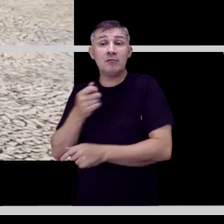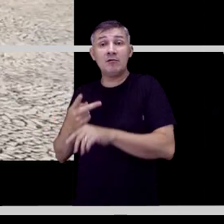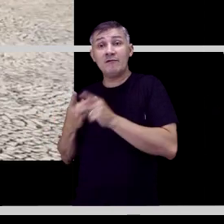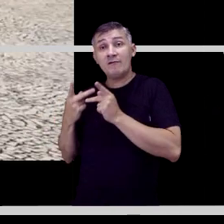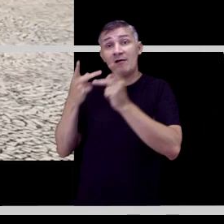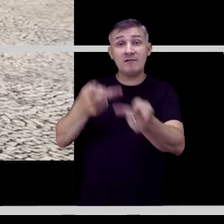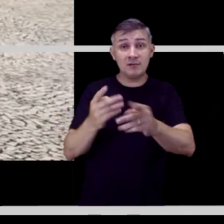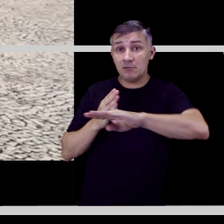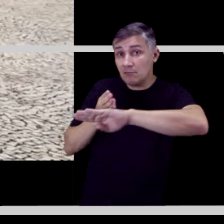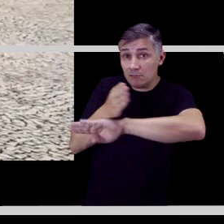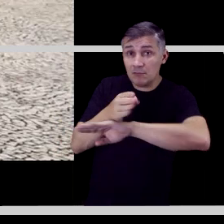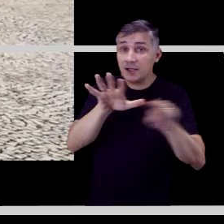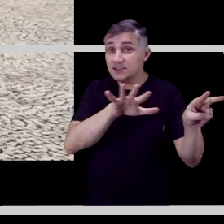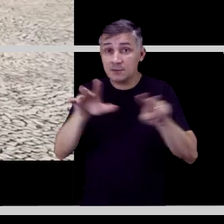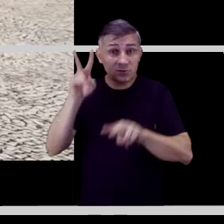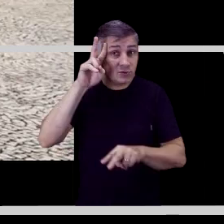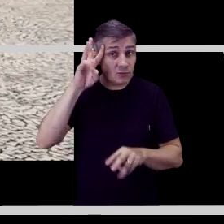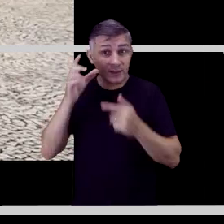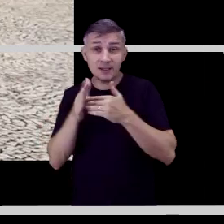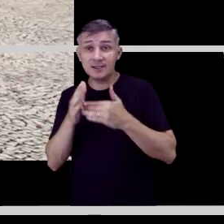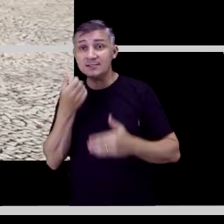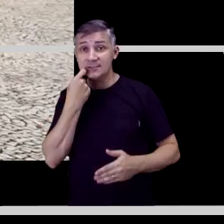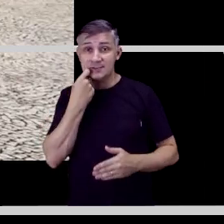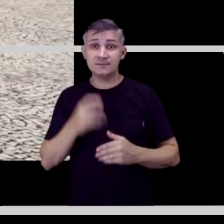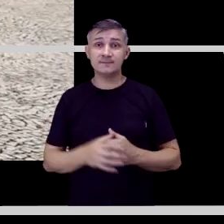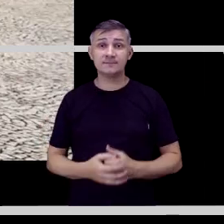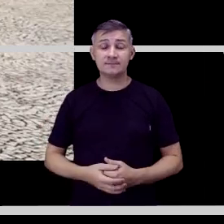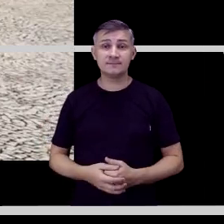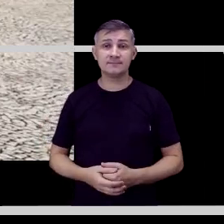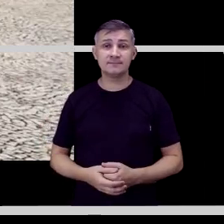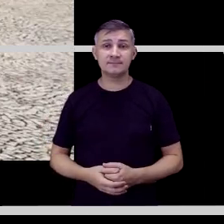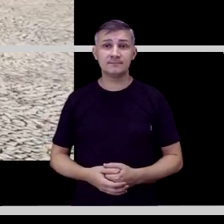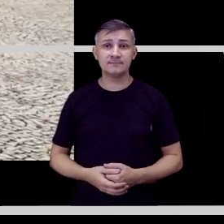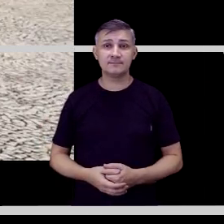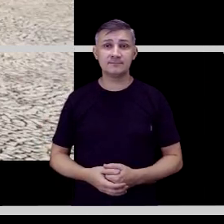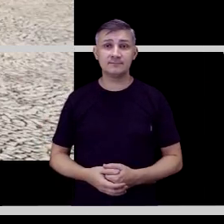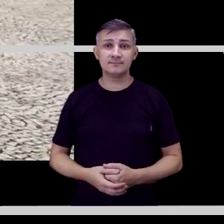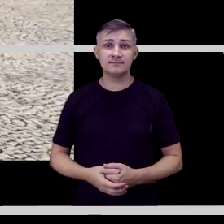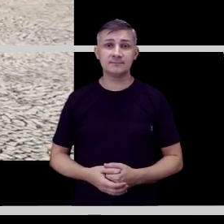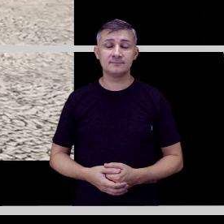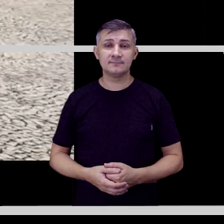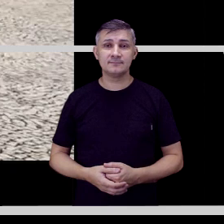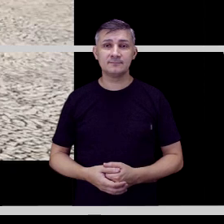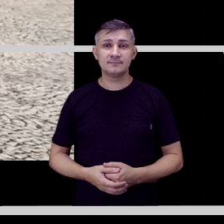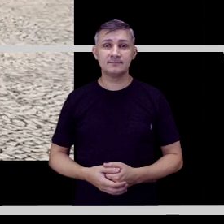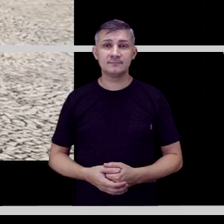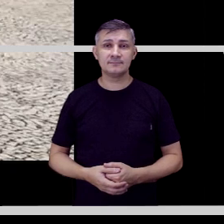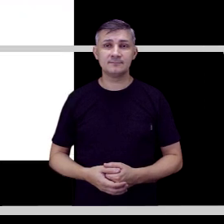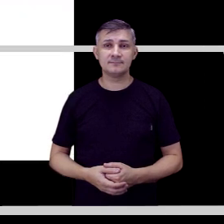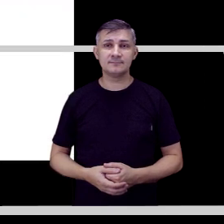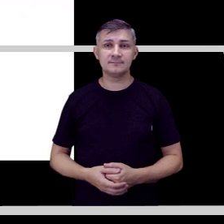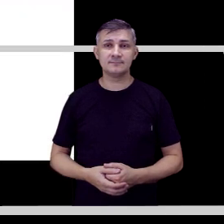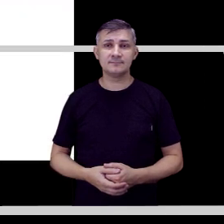recebe visitantes, né, ações com os estudantes que frequentam a instituição durante a